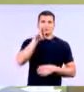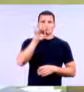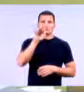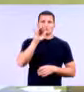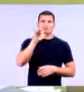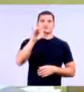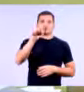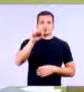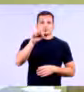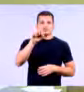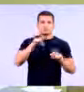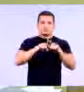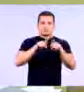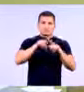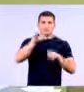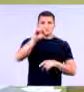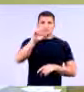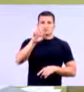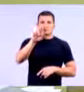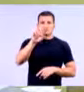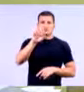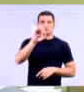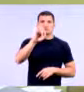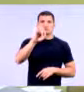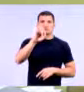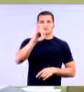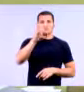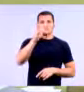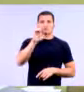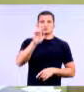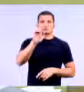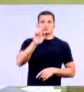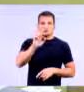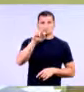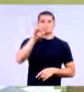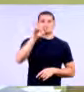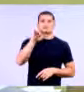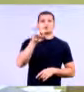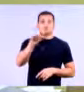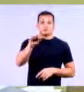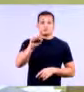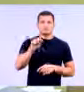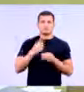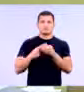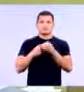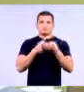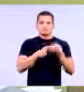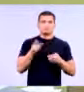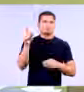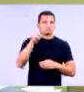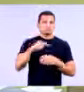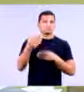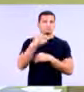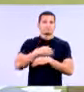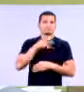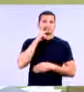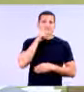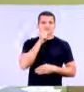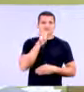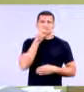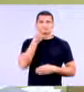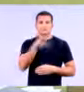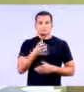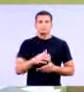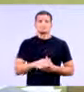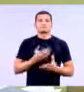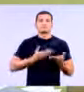contato durante o evento da Semana de Informática. Eles vieram até a nossa cidade e tivemos o prazer de conhecer. Isso é muito bom, essa gratificante,